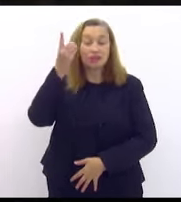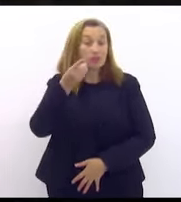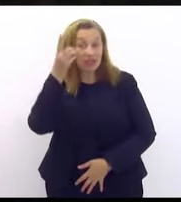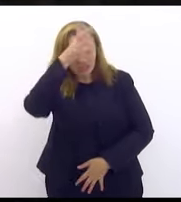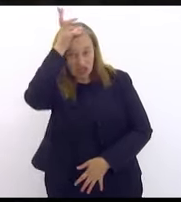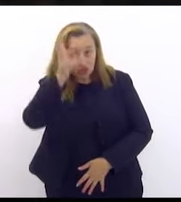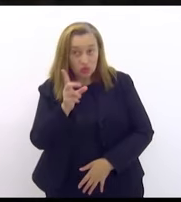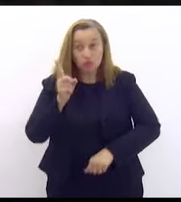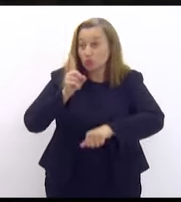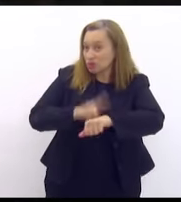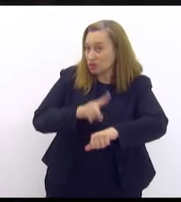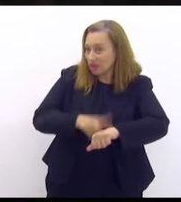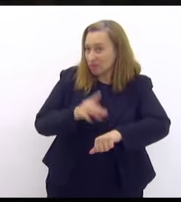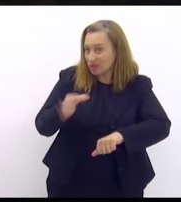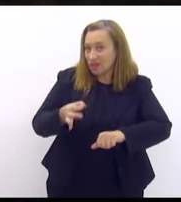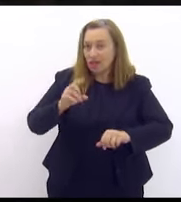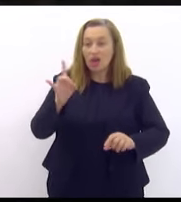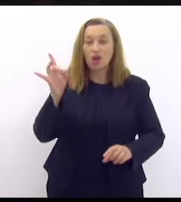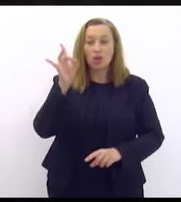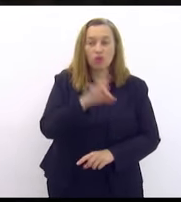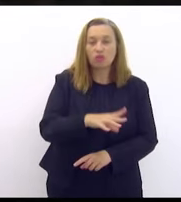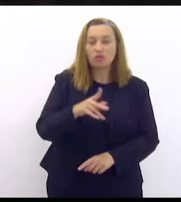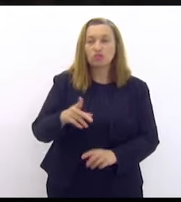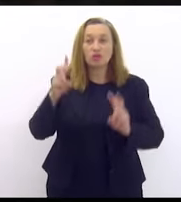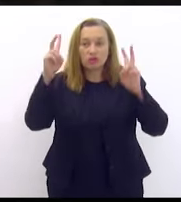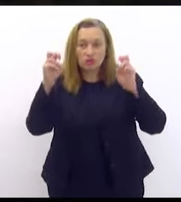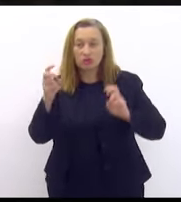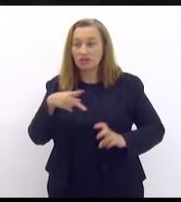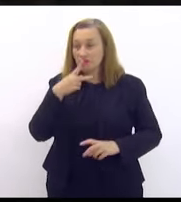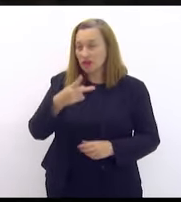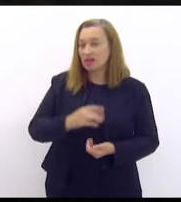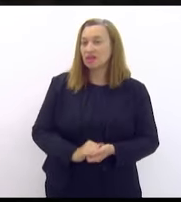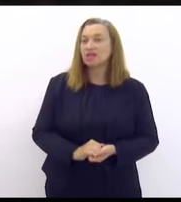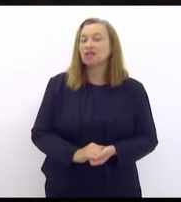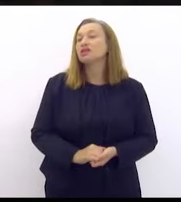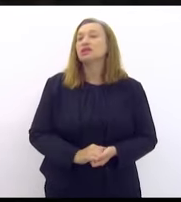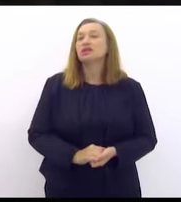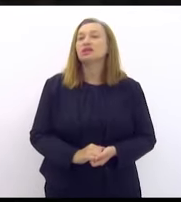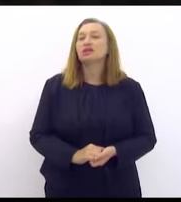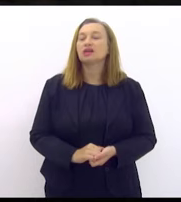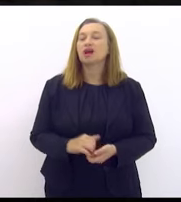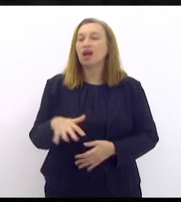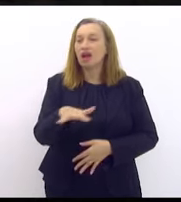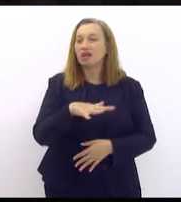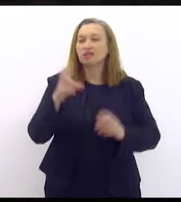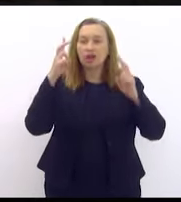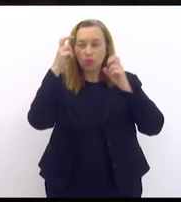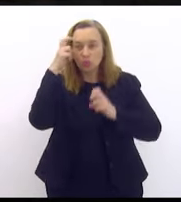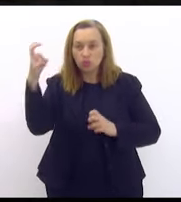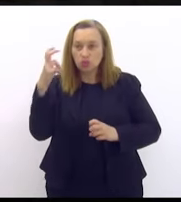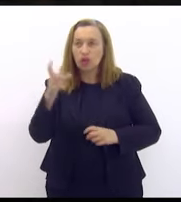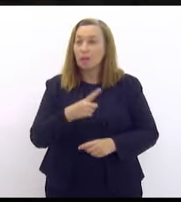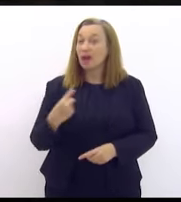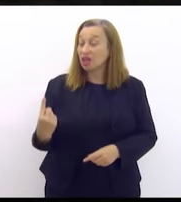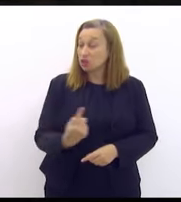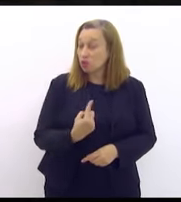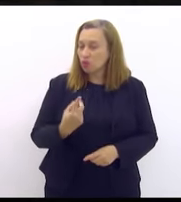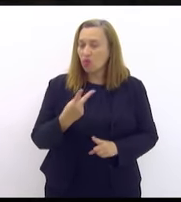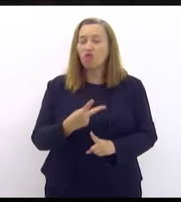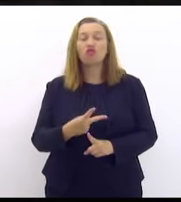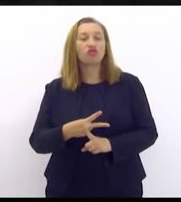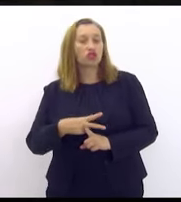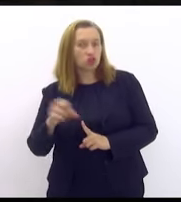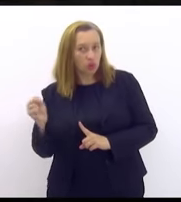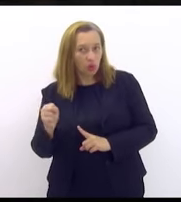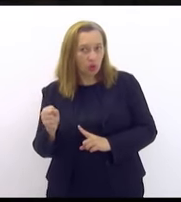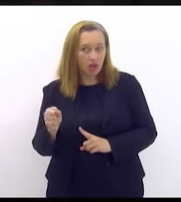no tempo, pois é o último ponto da minha fala, quero falar aqui sobre o setor da cultura, que para nós foi uma vitória